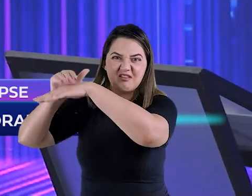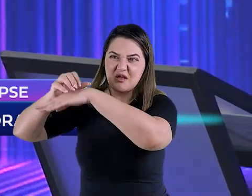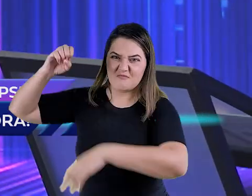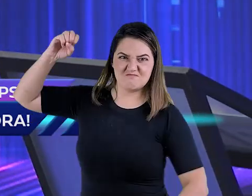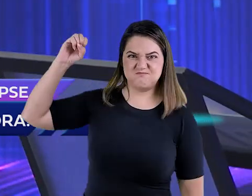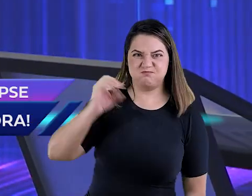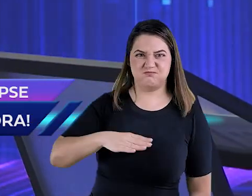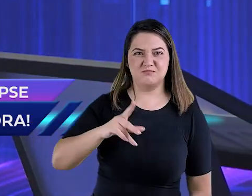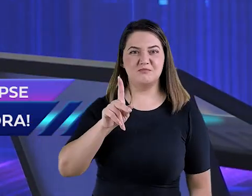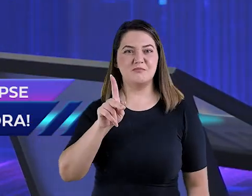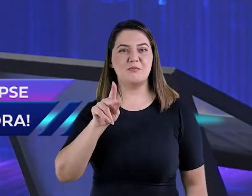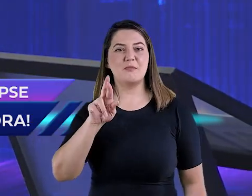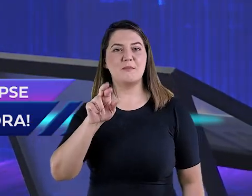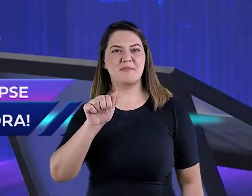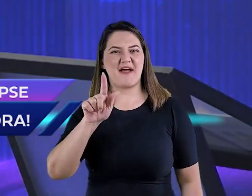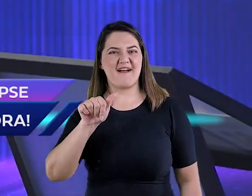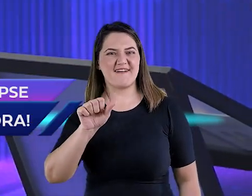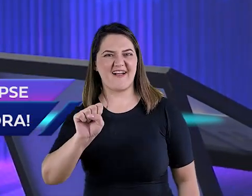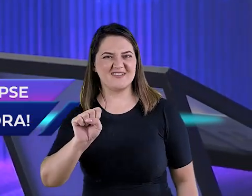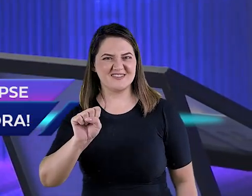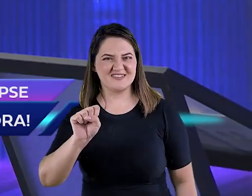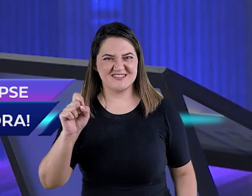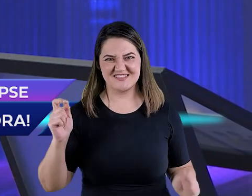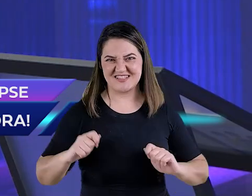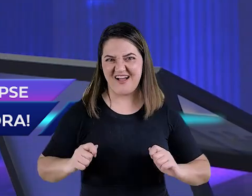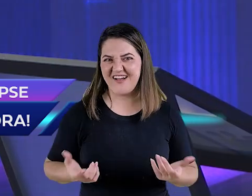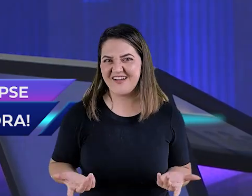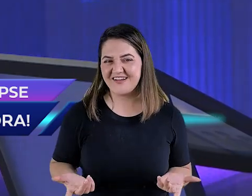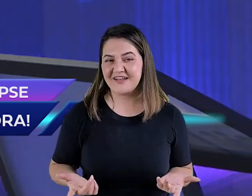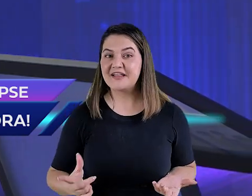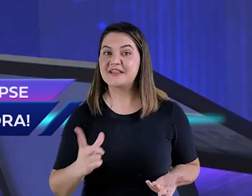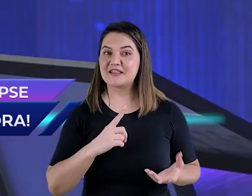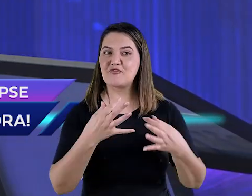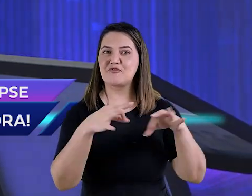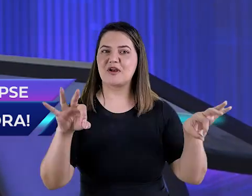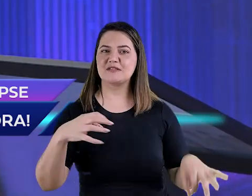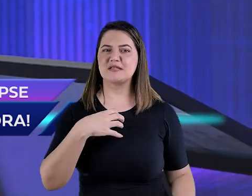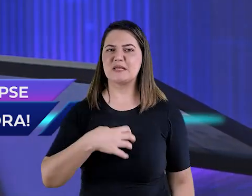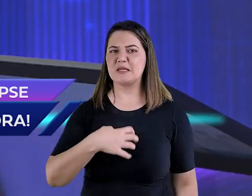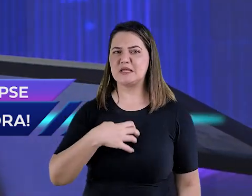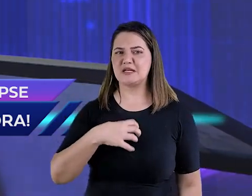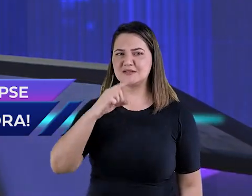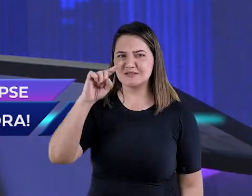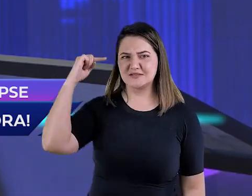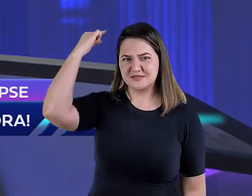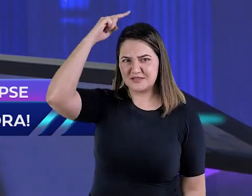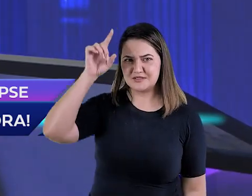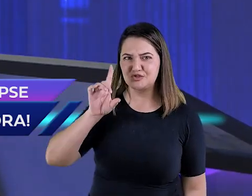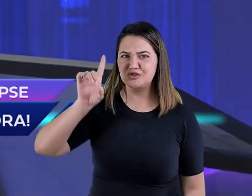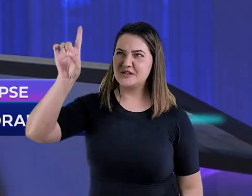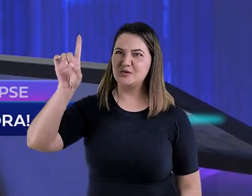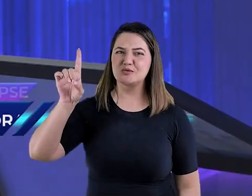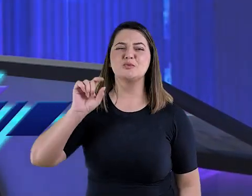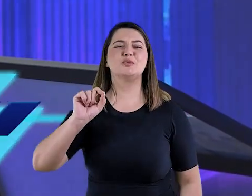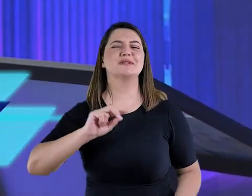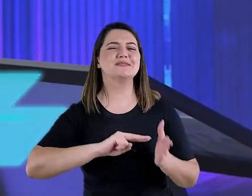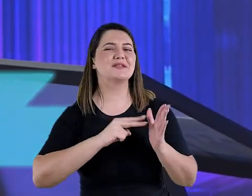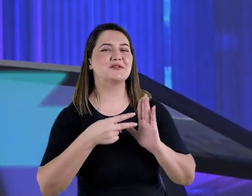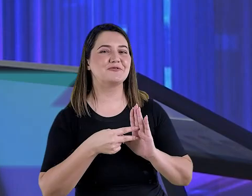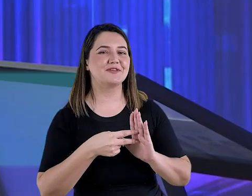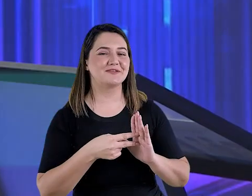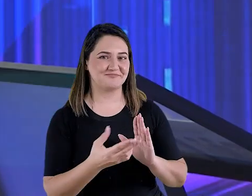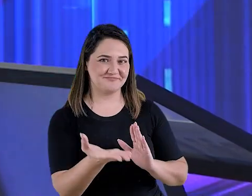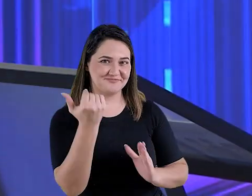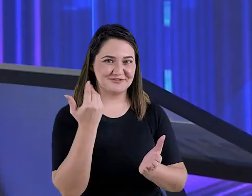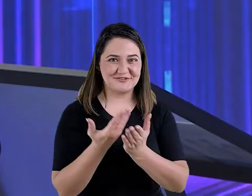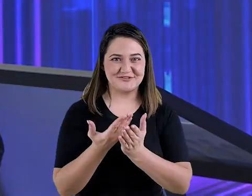expressão no Apocalipse chamada a ira santa de Deus. O que isso significa? É isso que vamos estudar hoje no programa Arena do